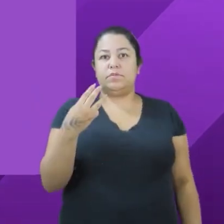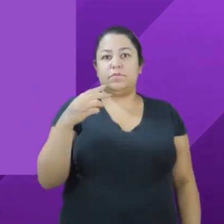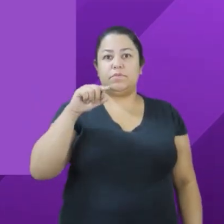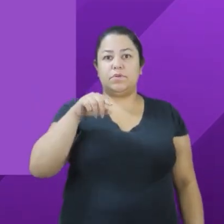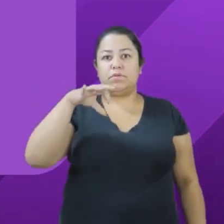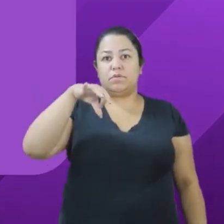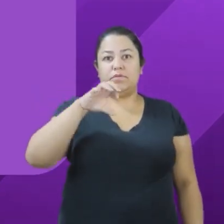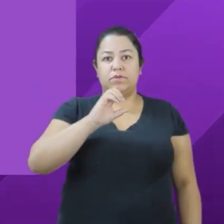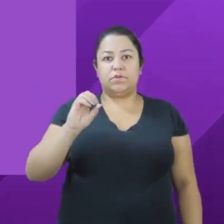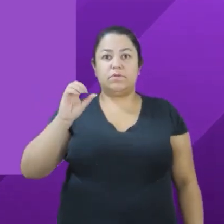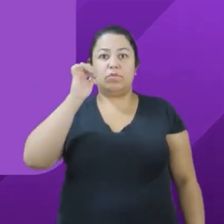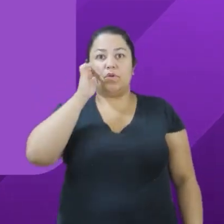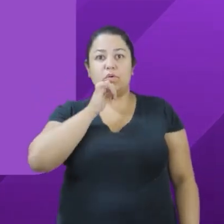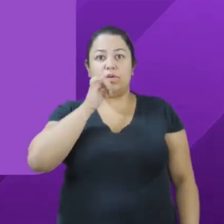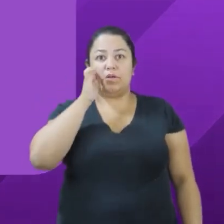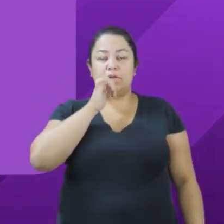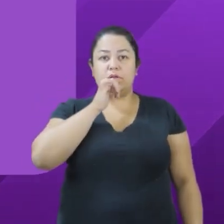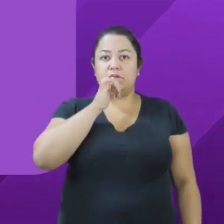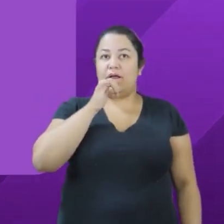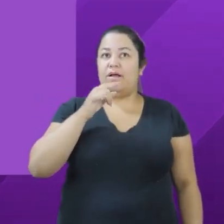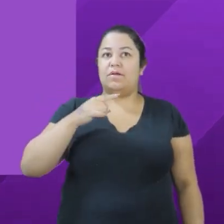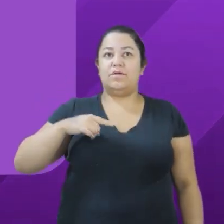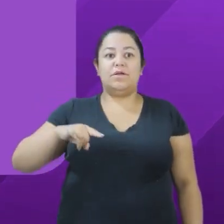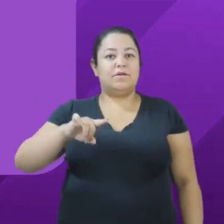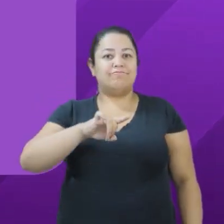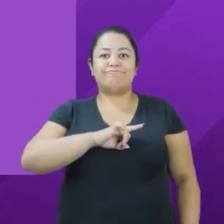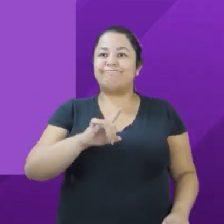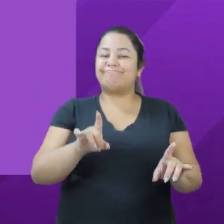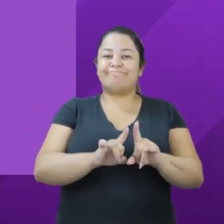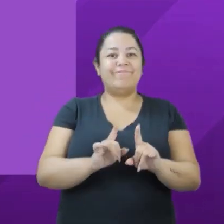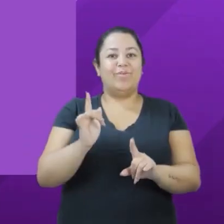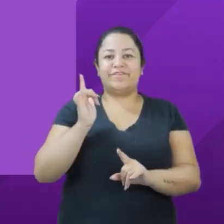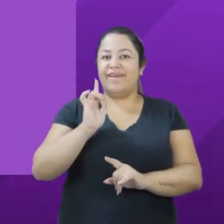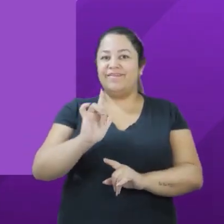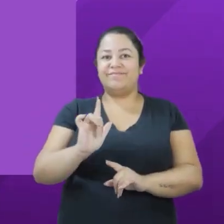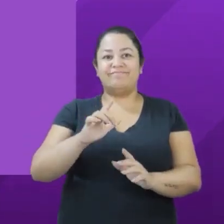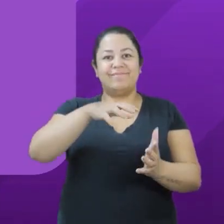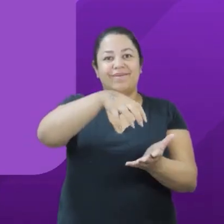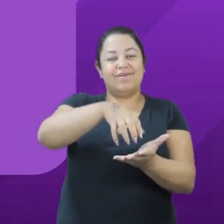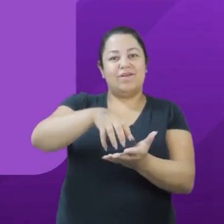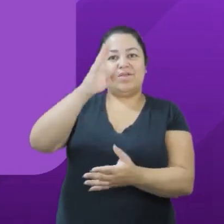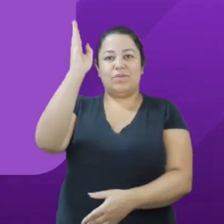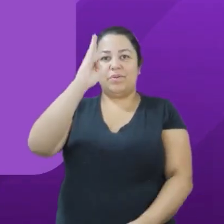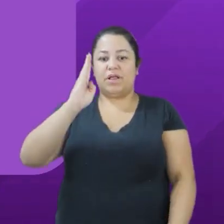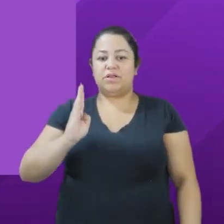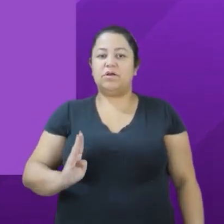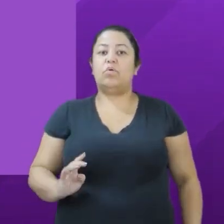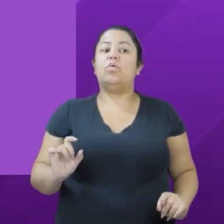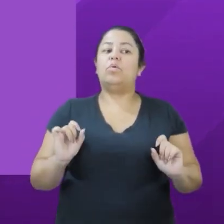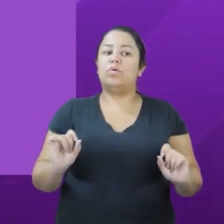3.903 mulheres. Isso quando a gente diz que os dados de homicídio em todo o território brasileiro foram diminuídos.